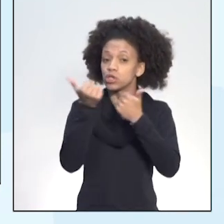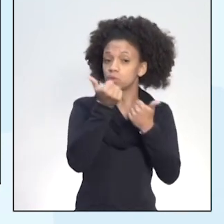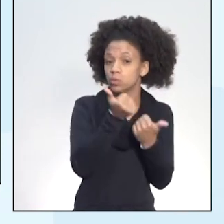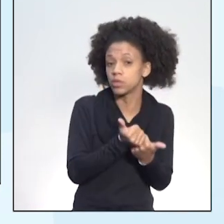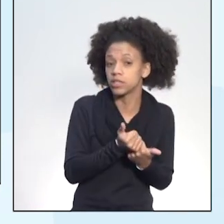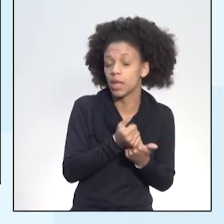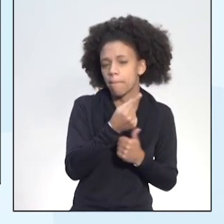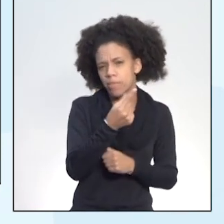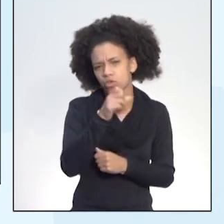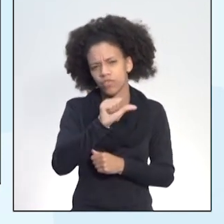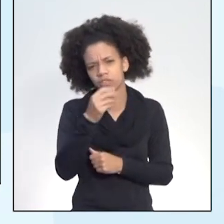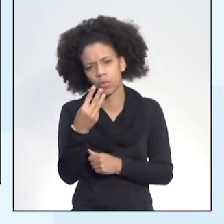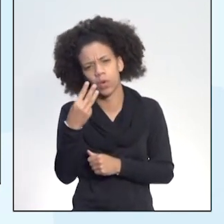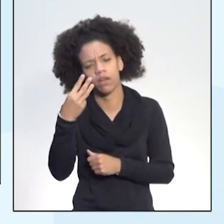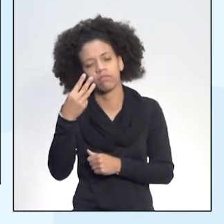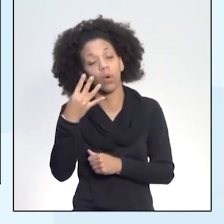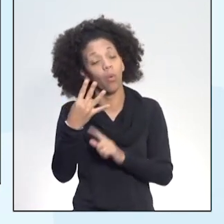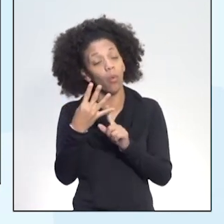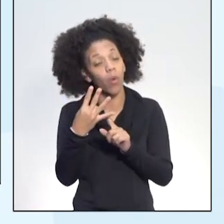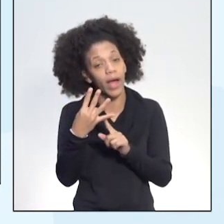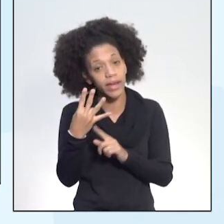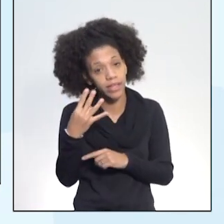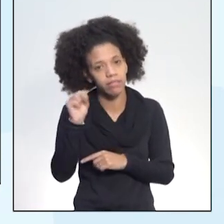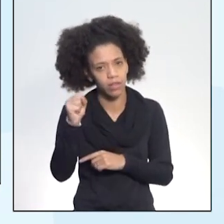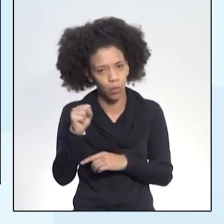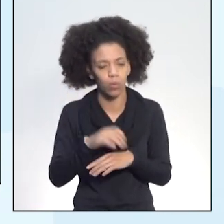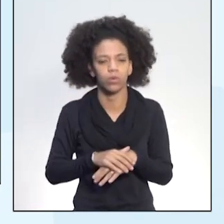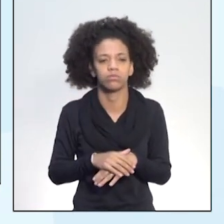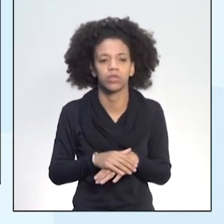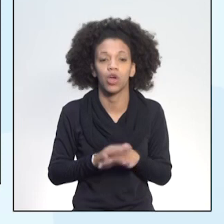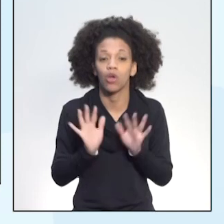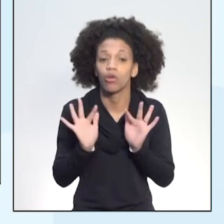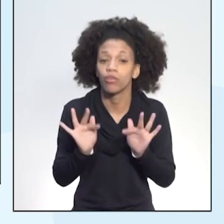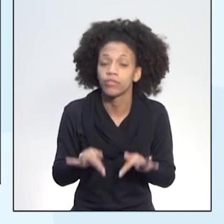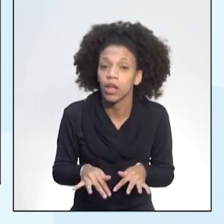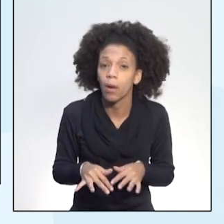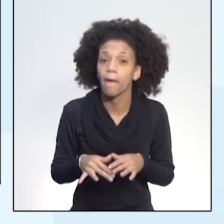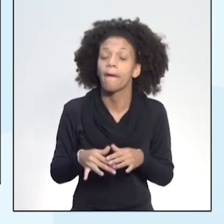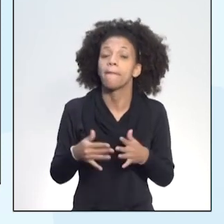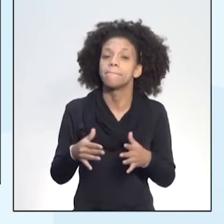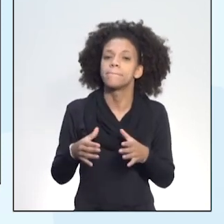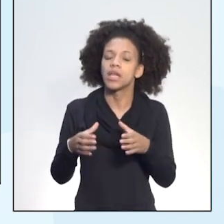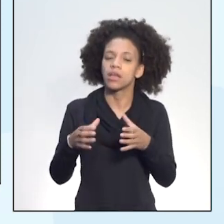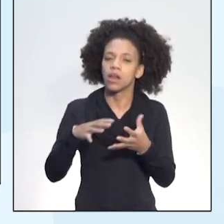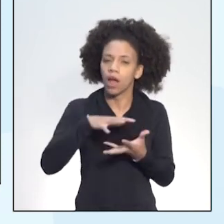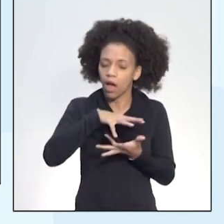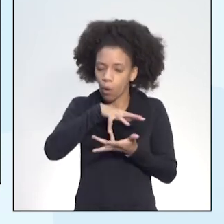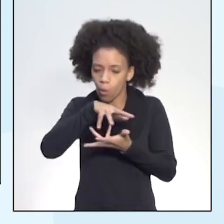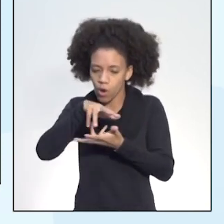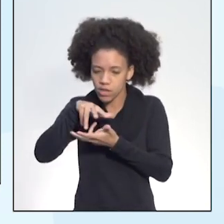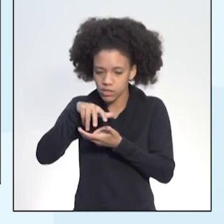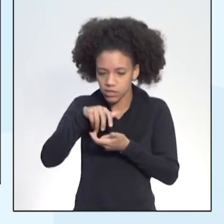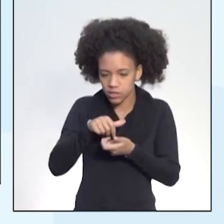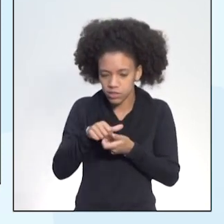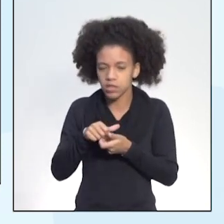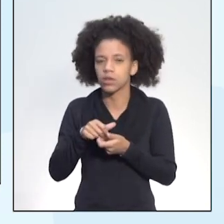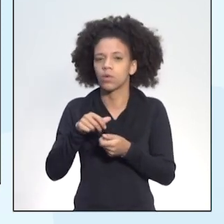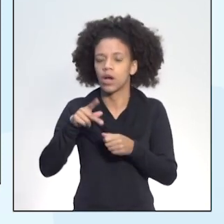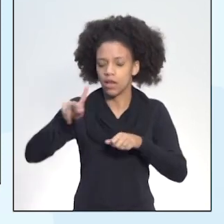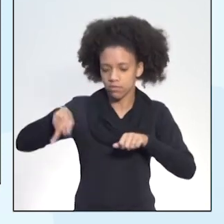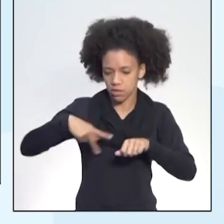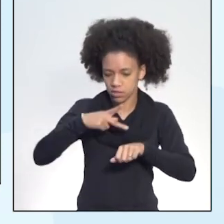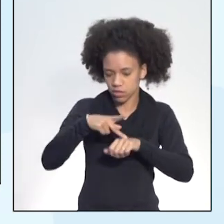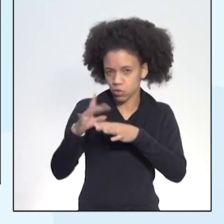1948, final da Segunda Guerra Mundial, pela ONU, Organização das Nações Unidas.